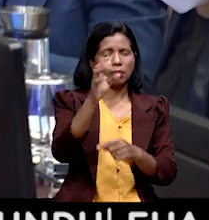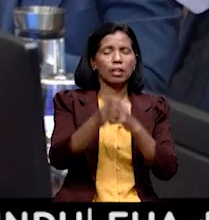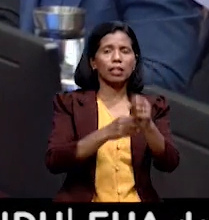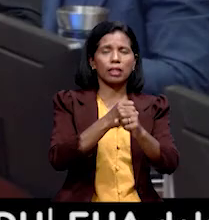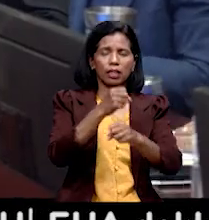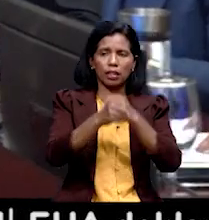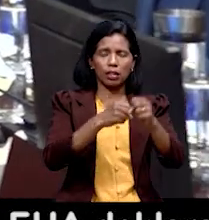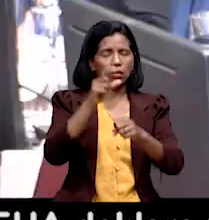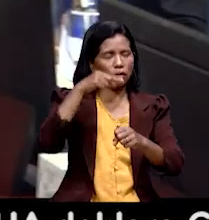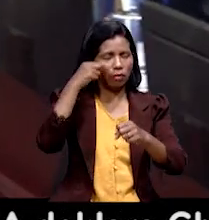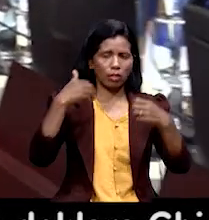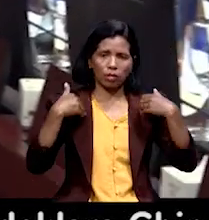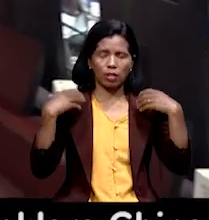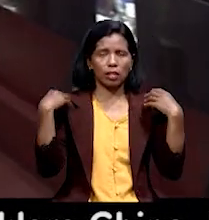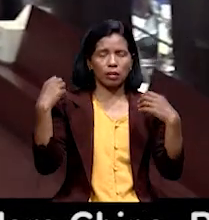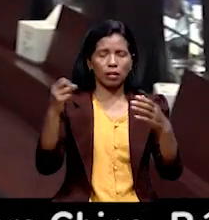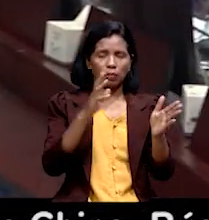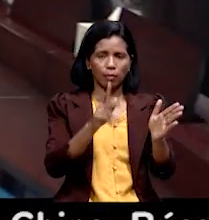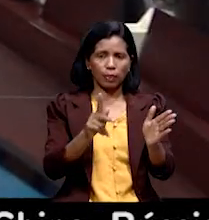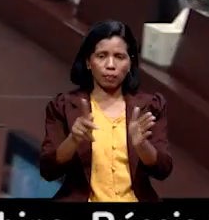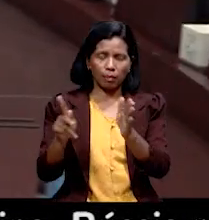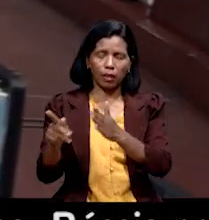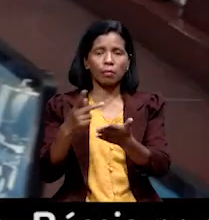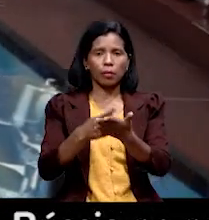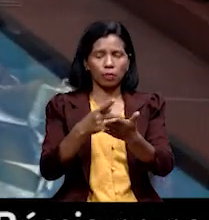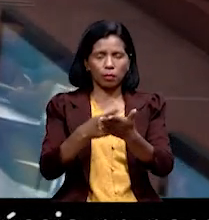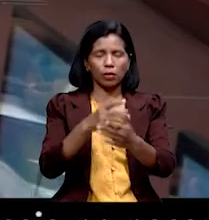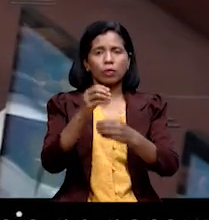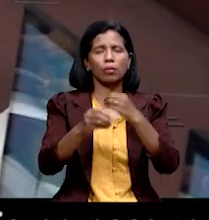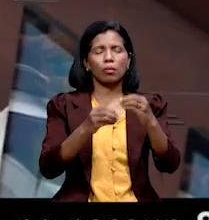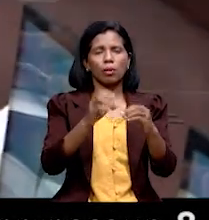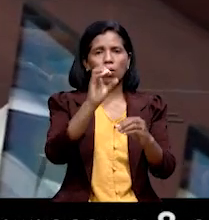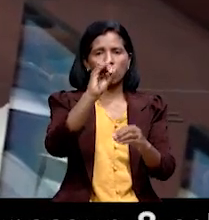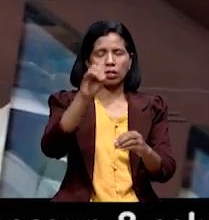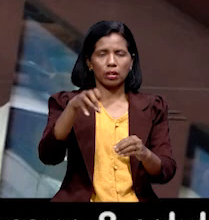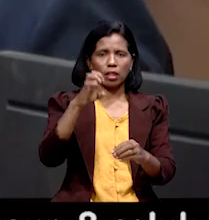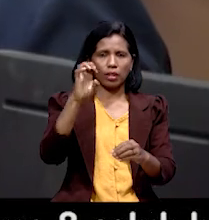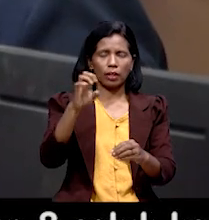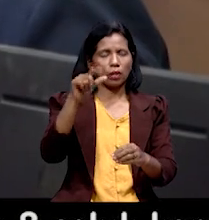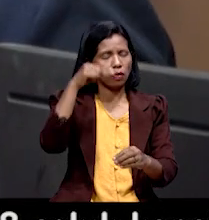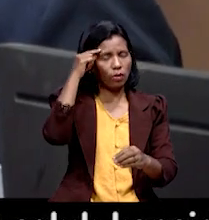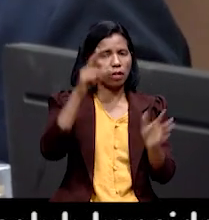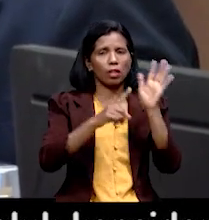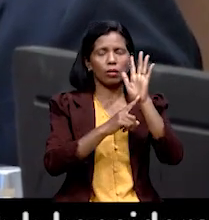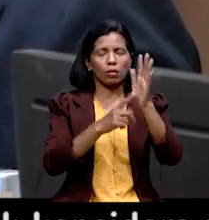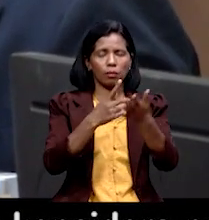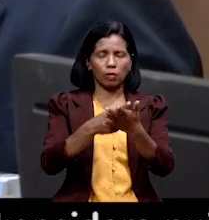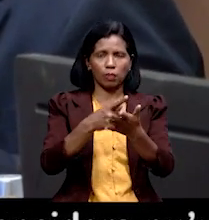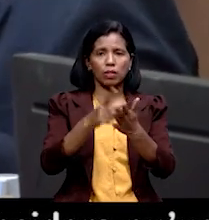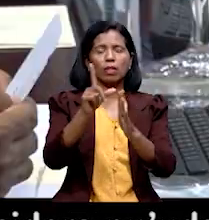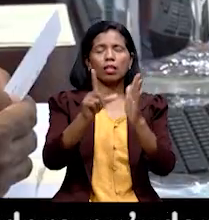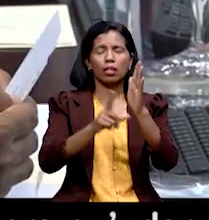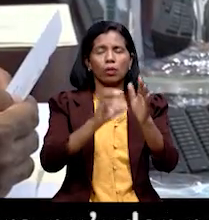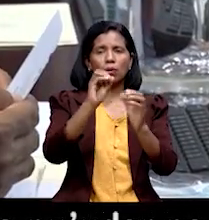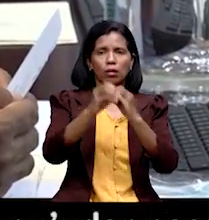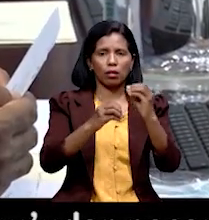Maquiac Pit, ato prepara proposta lei refere ba Orçamento Geral do Estado. Governo hatou proposta lei com o Orçamento Geral do